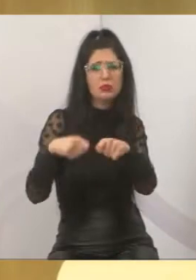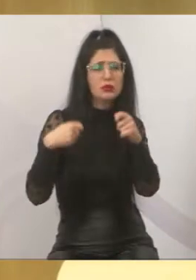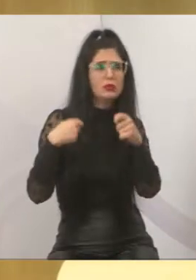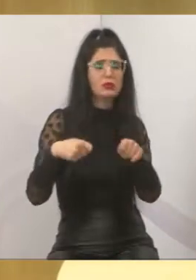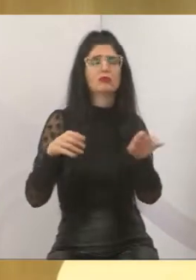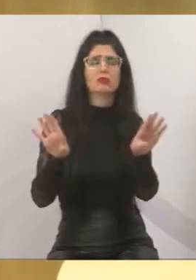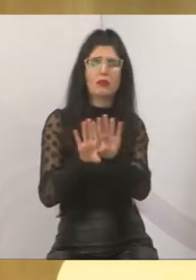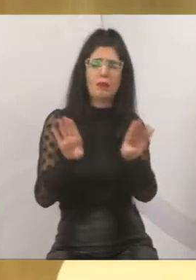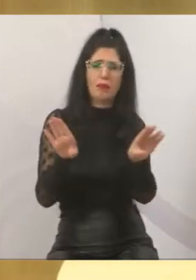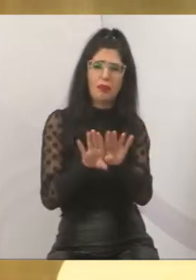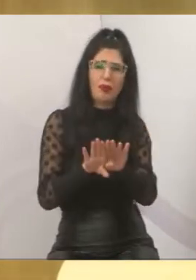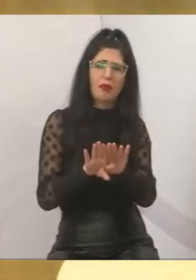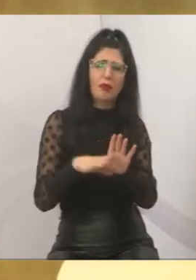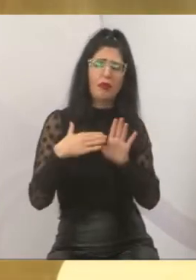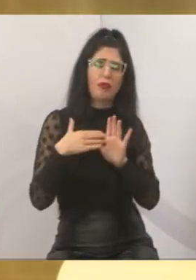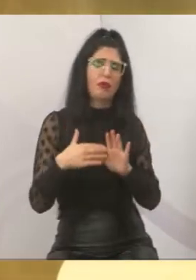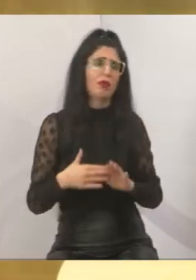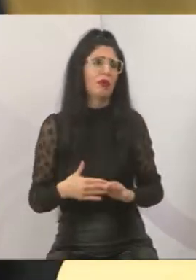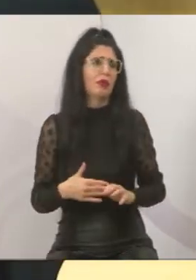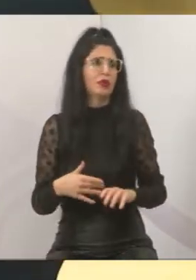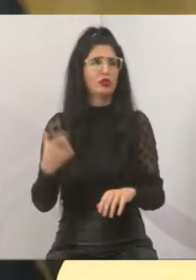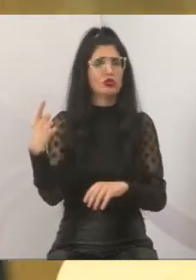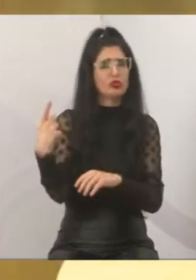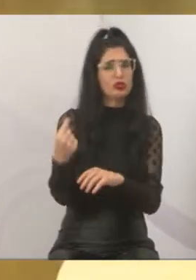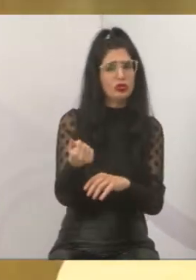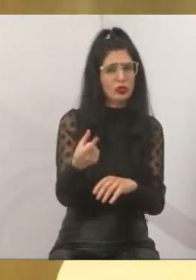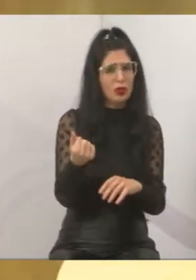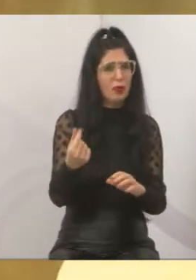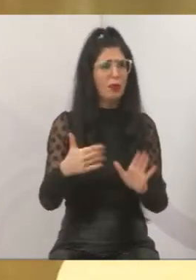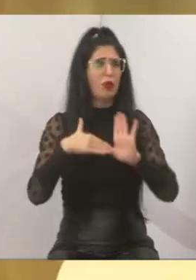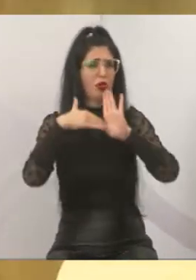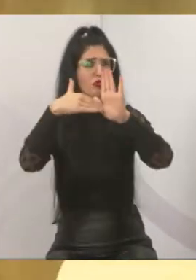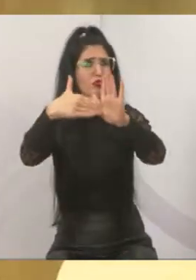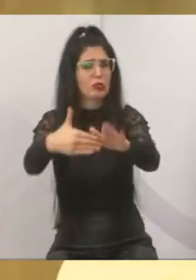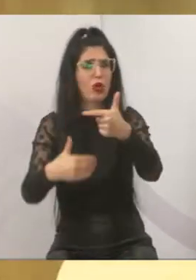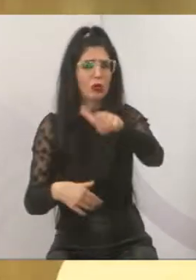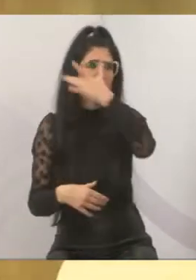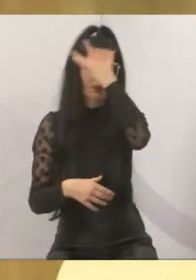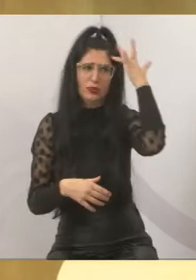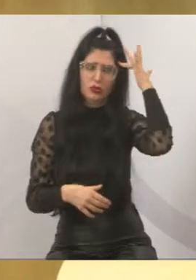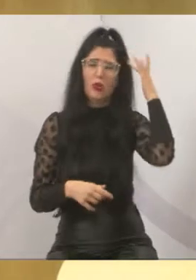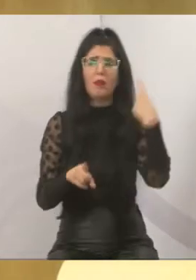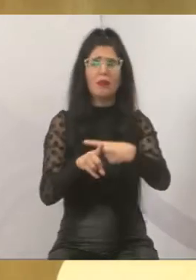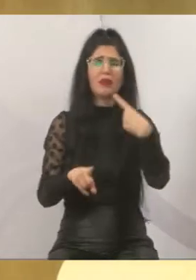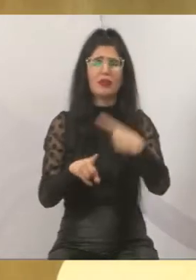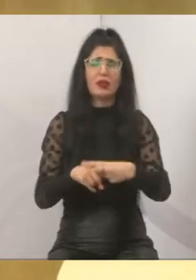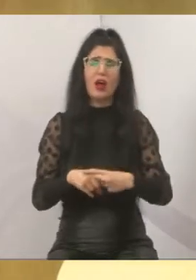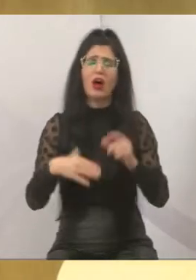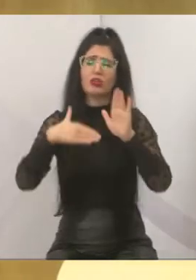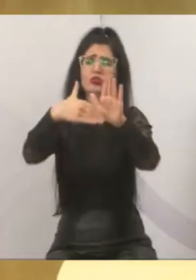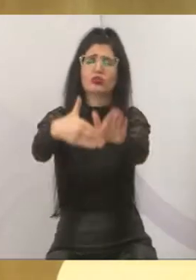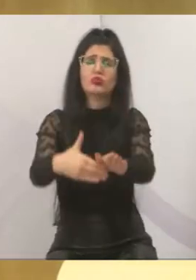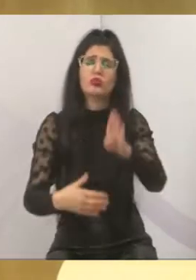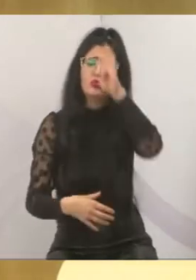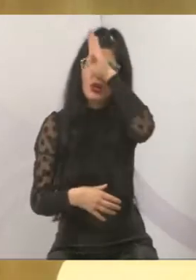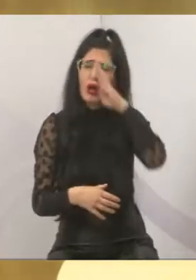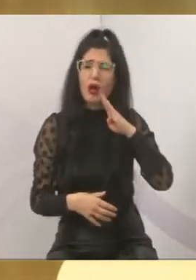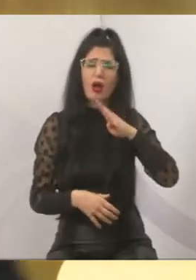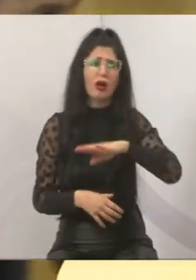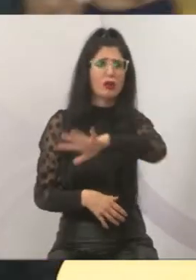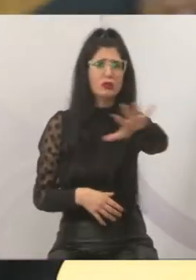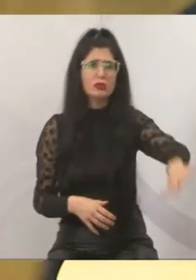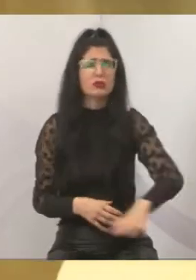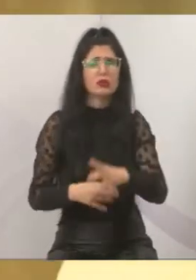recebam o atendimento que eles fazem quase que muitas vezes gratuitamente para a população